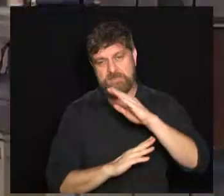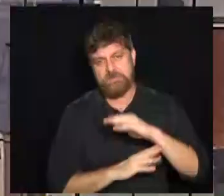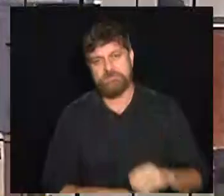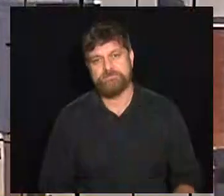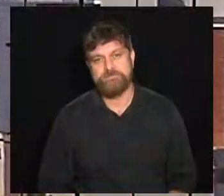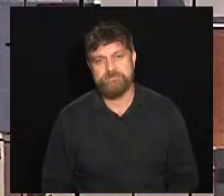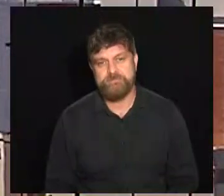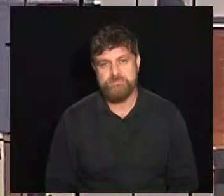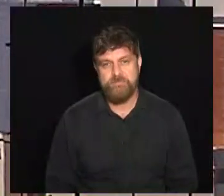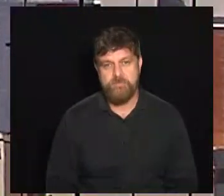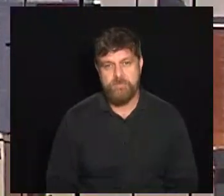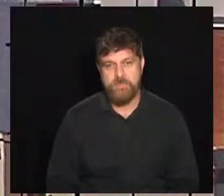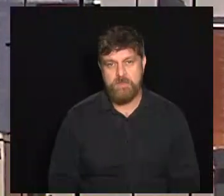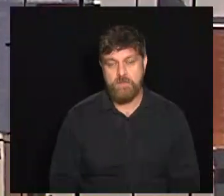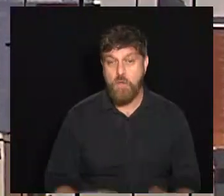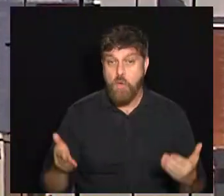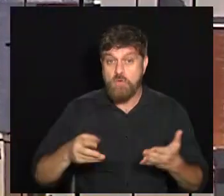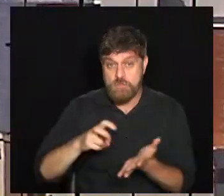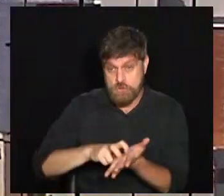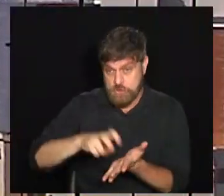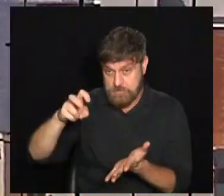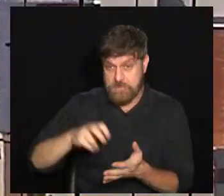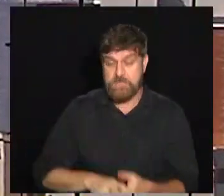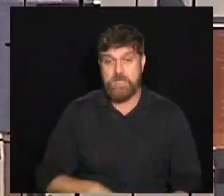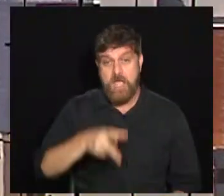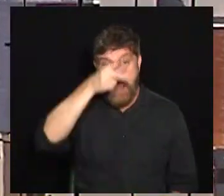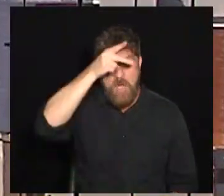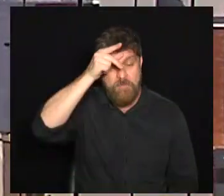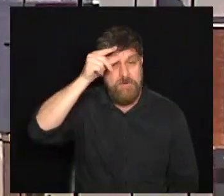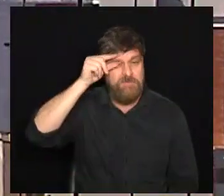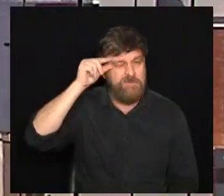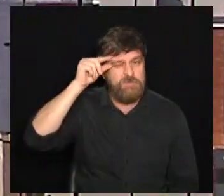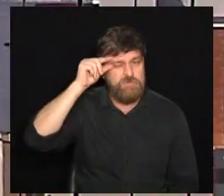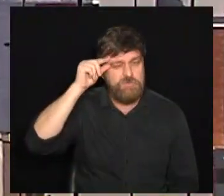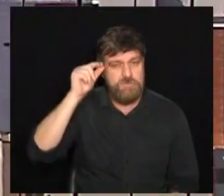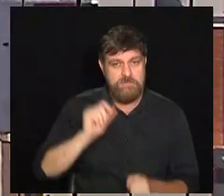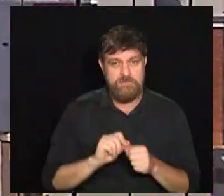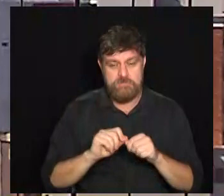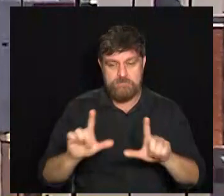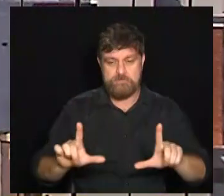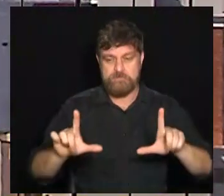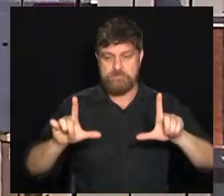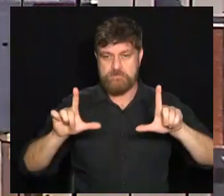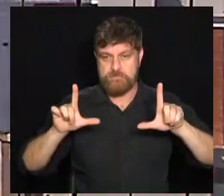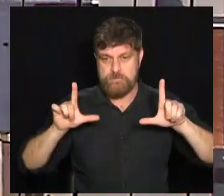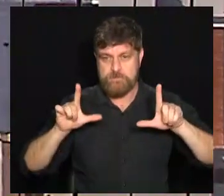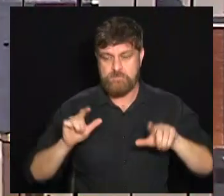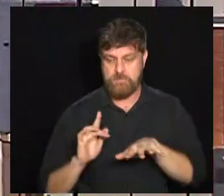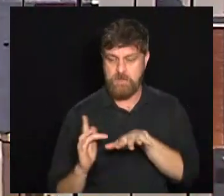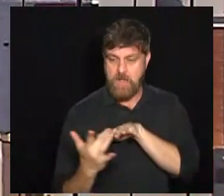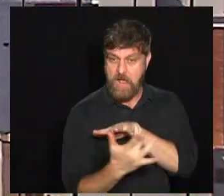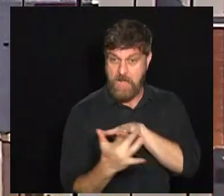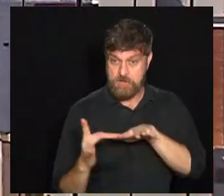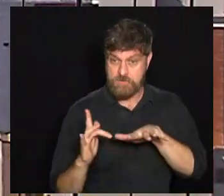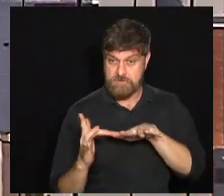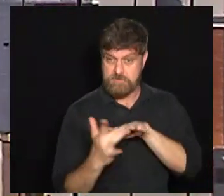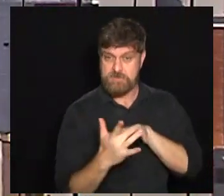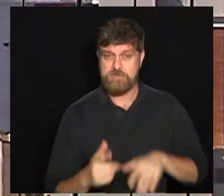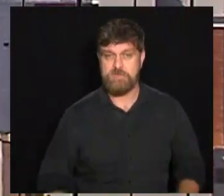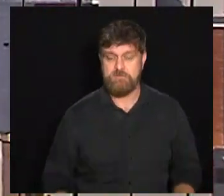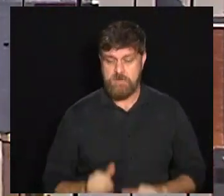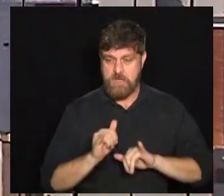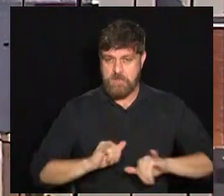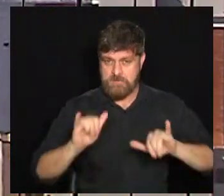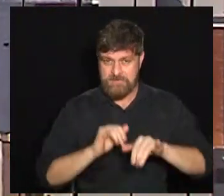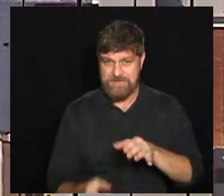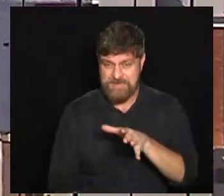Campinas. Hoje pela manhã, o prefeito Jonas Donizete fez uma live por uma rede social e anunciou a